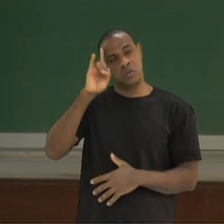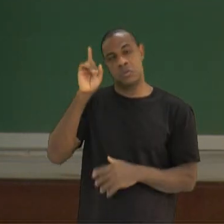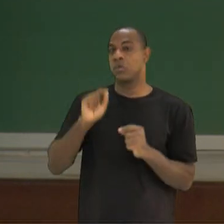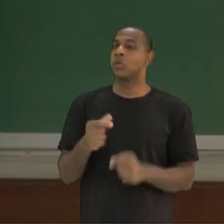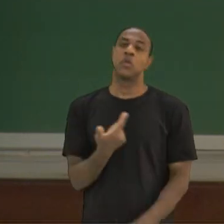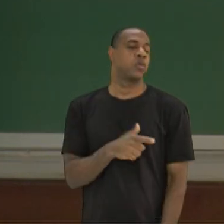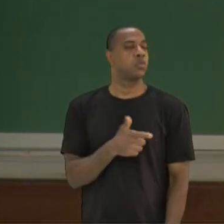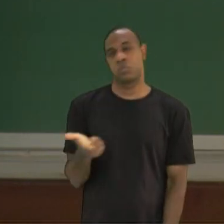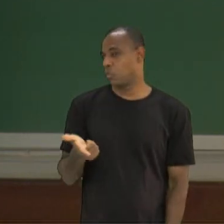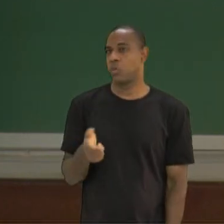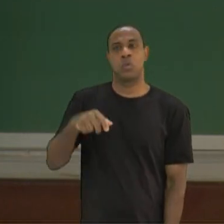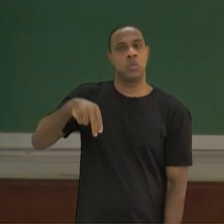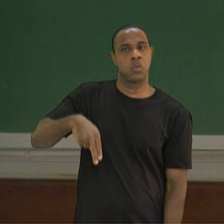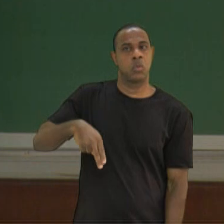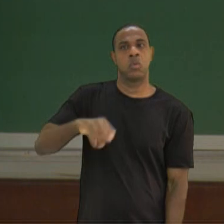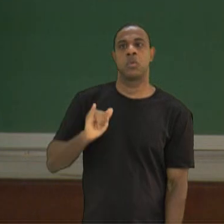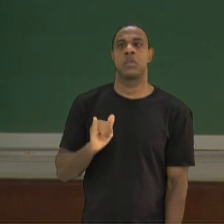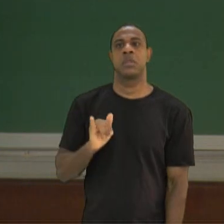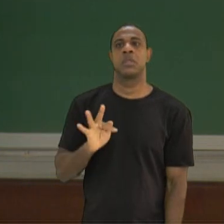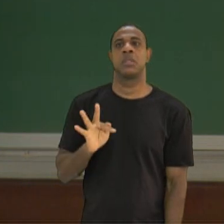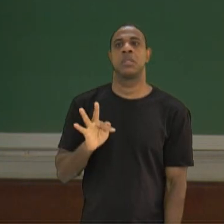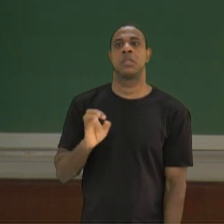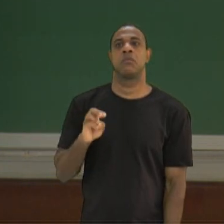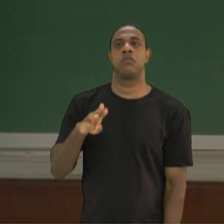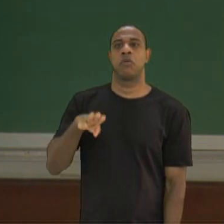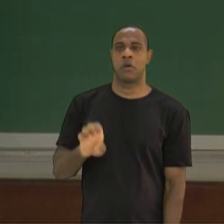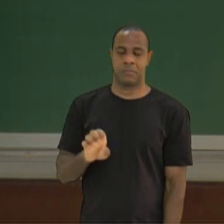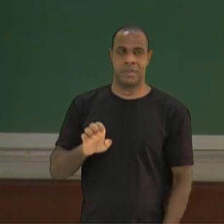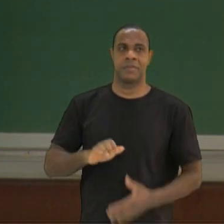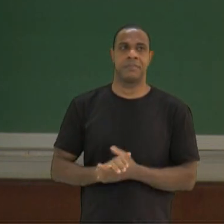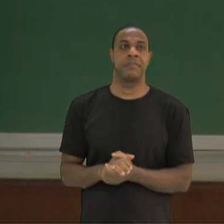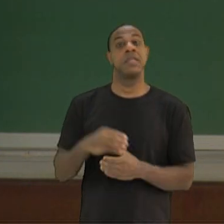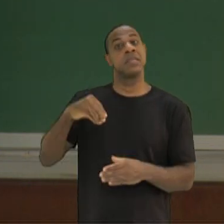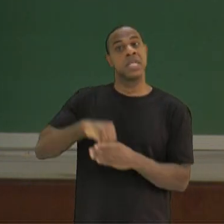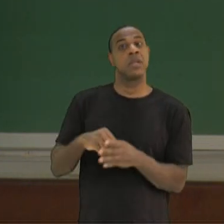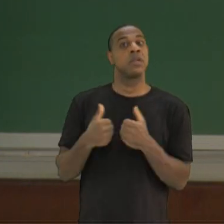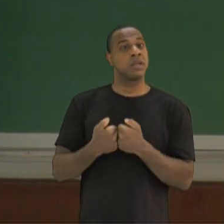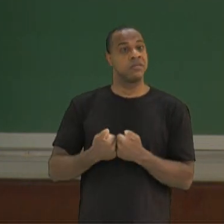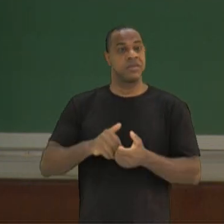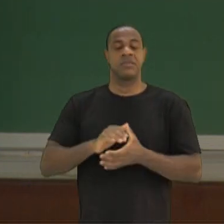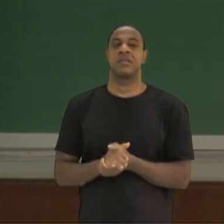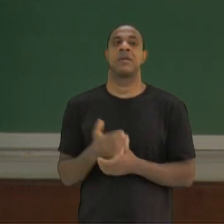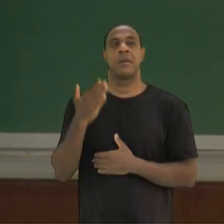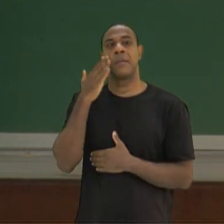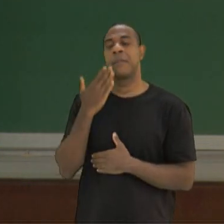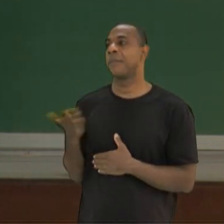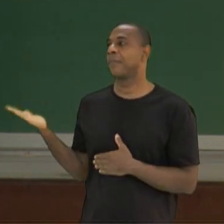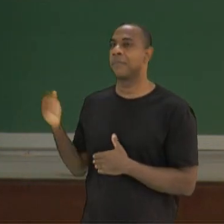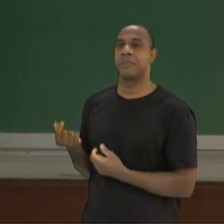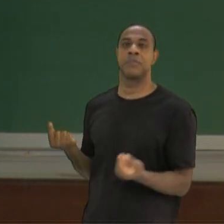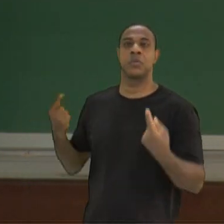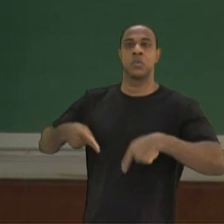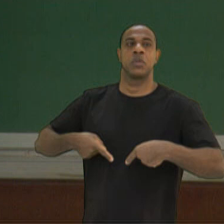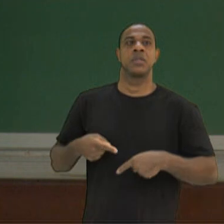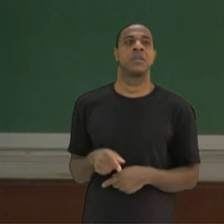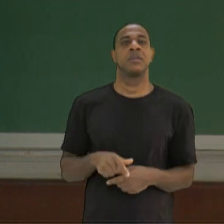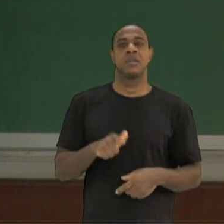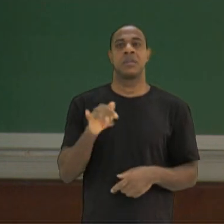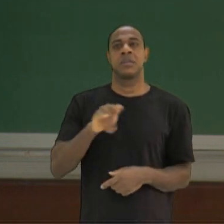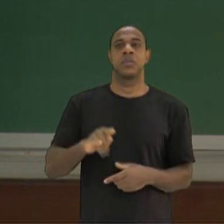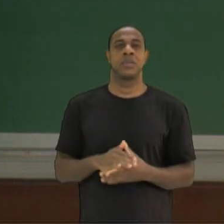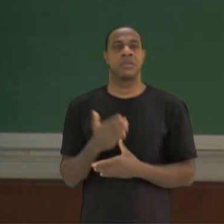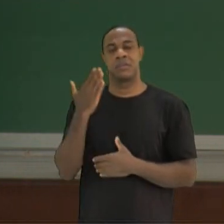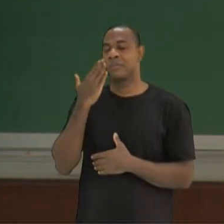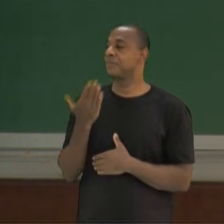não são uniformes, né? Falando aí na física, tá? E aí, um quiz, se você prestou bem